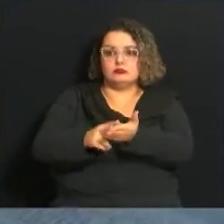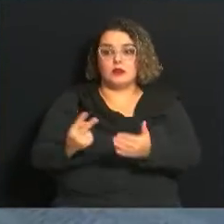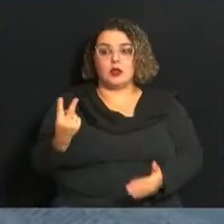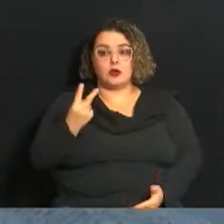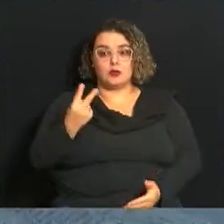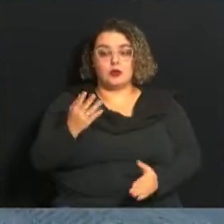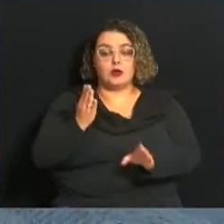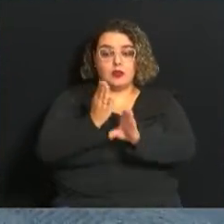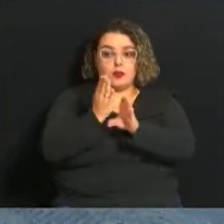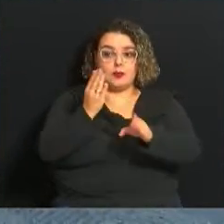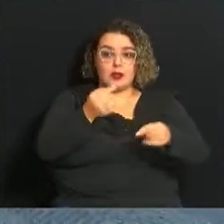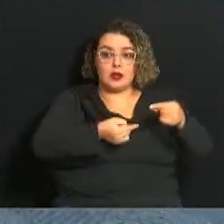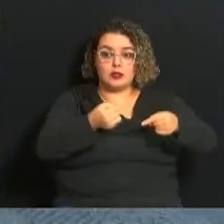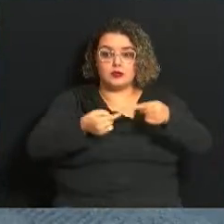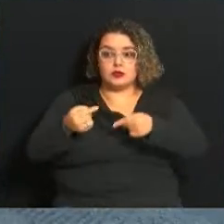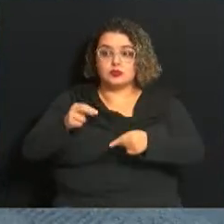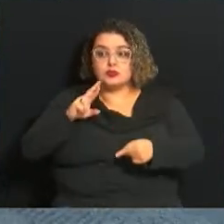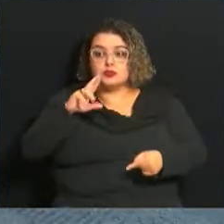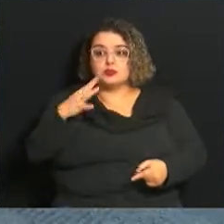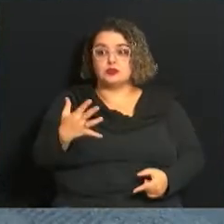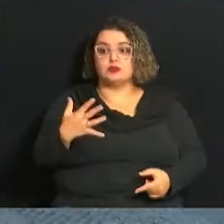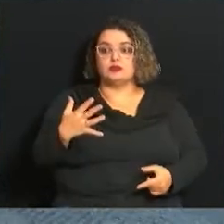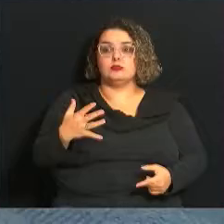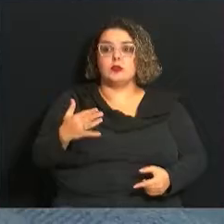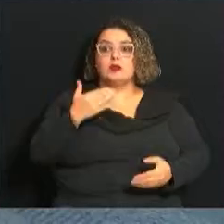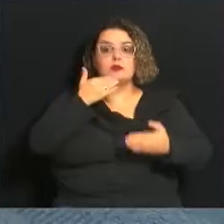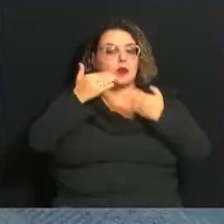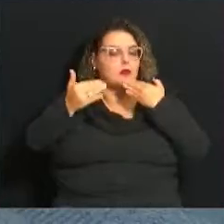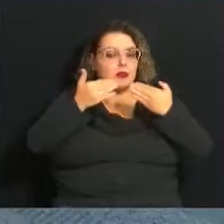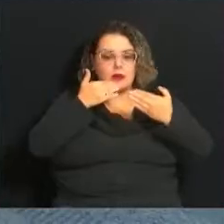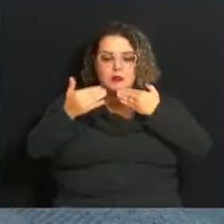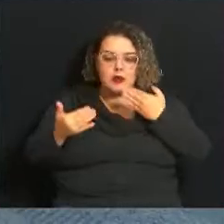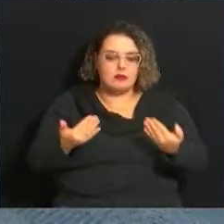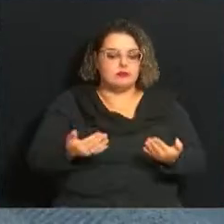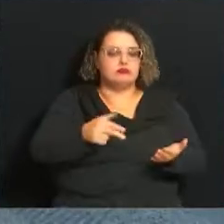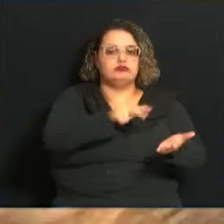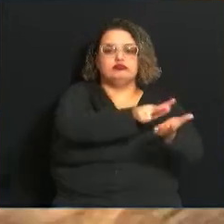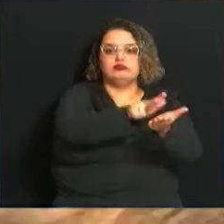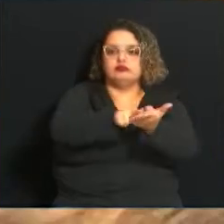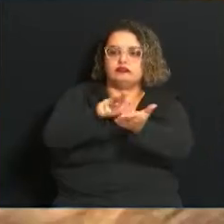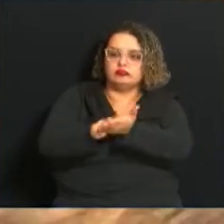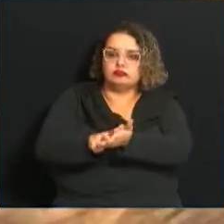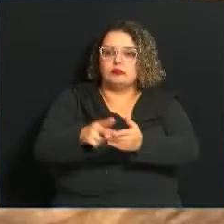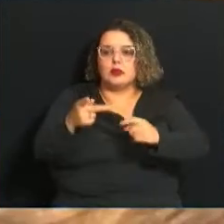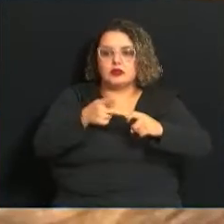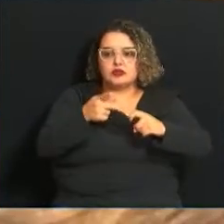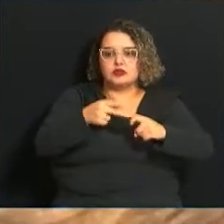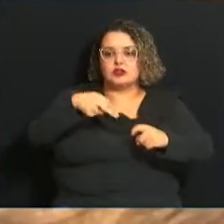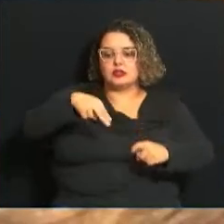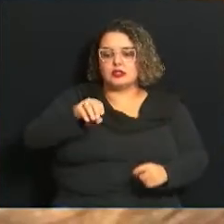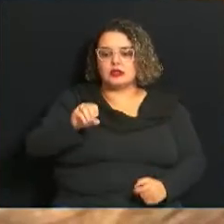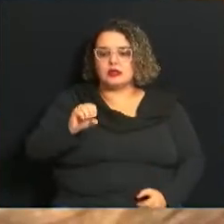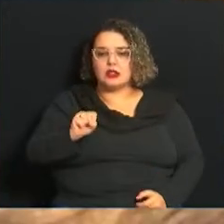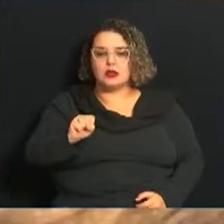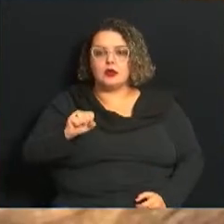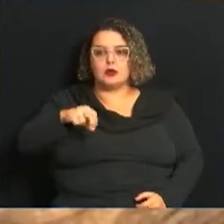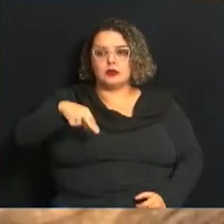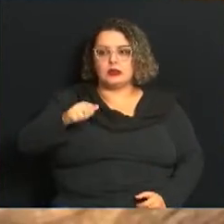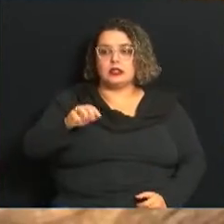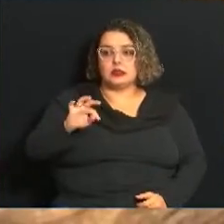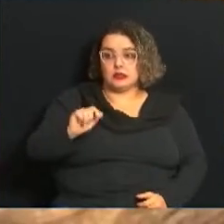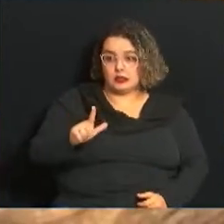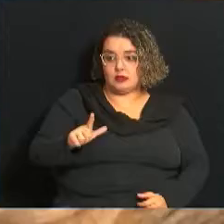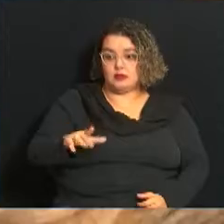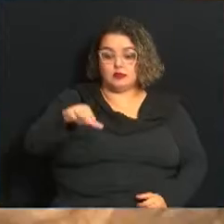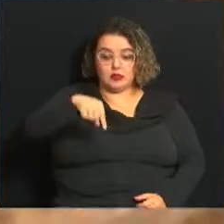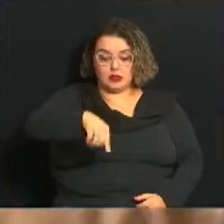para discutir soluções para a alta demanda de leitos pediátricos e neonatais. A maioria dos pacientes internados em